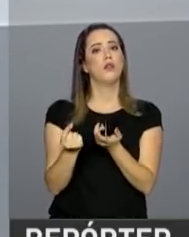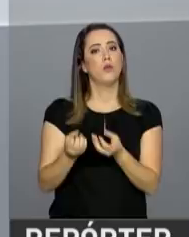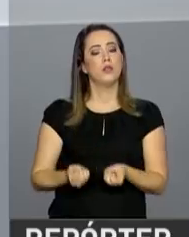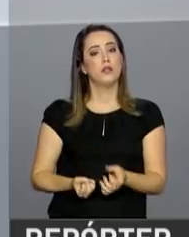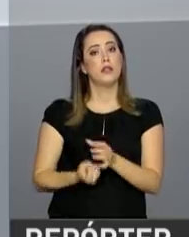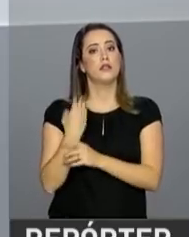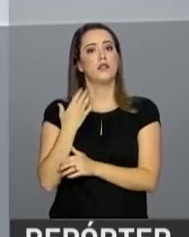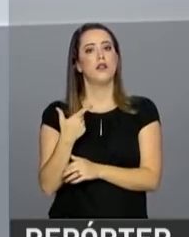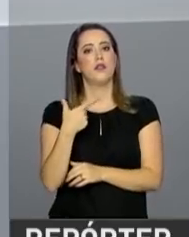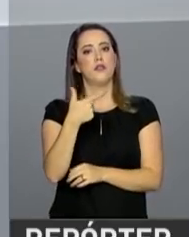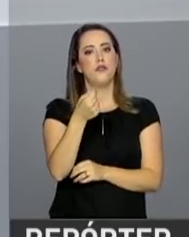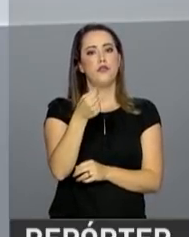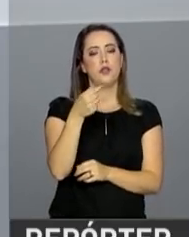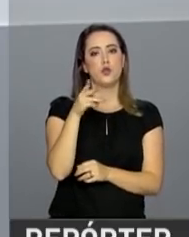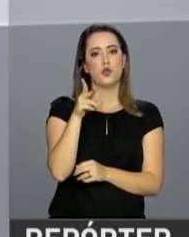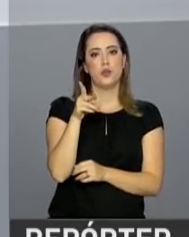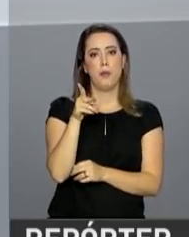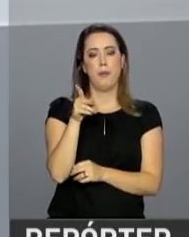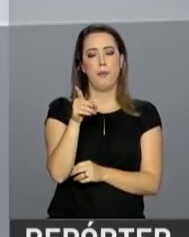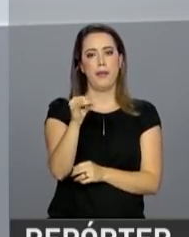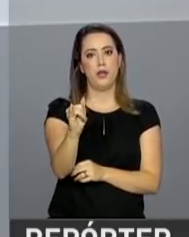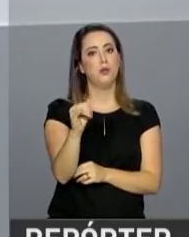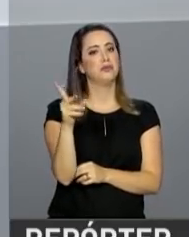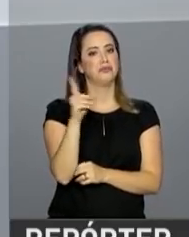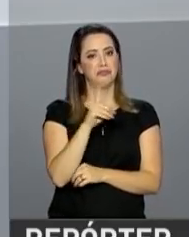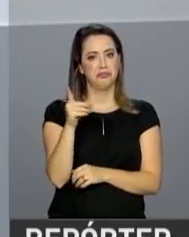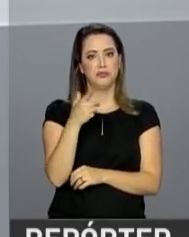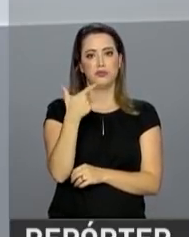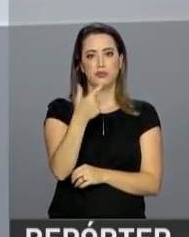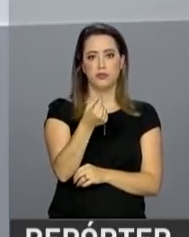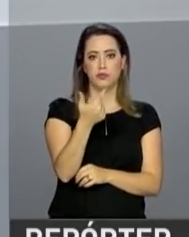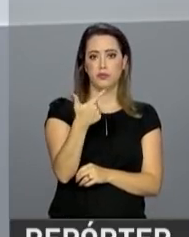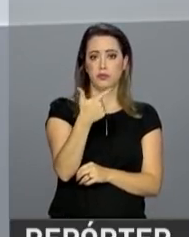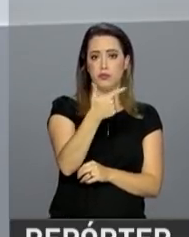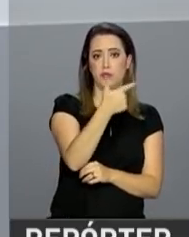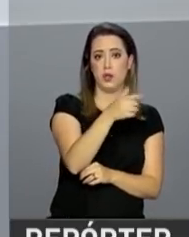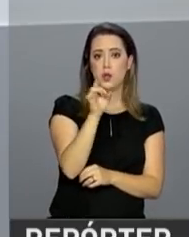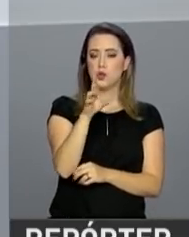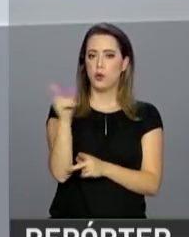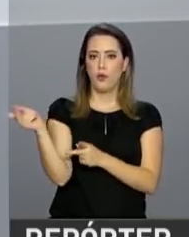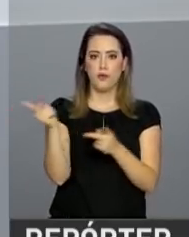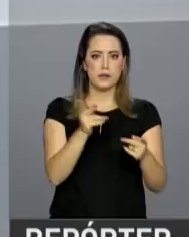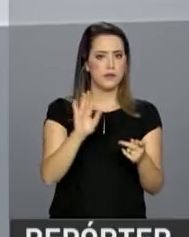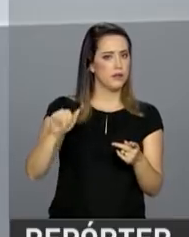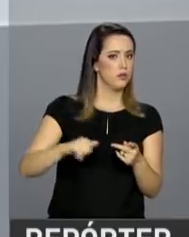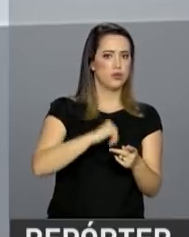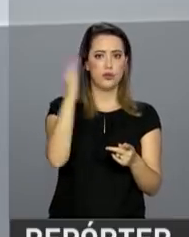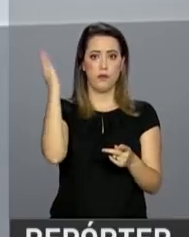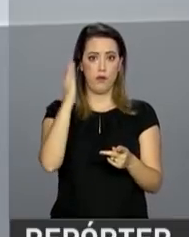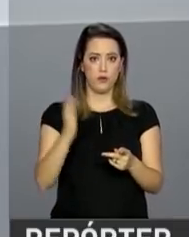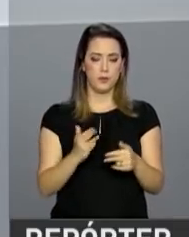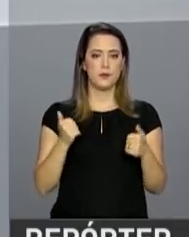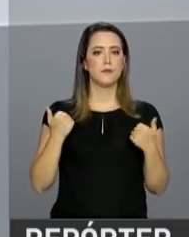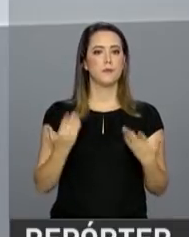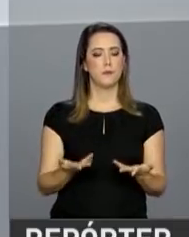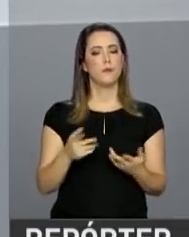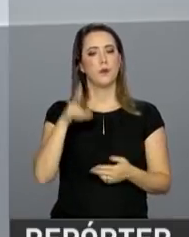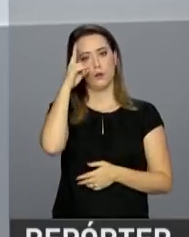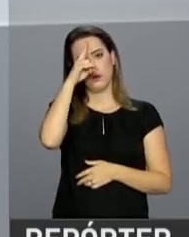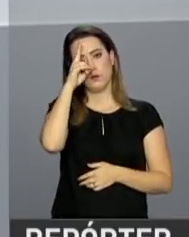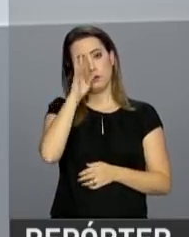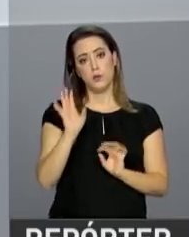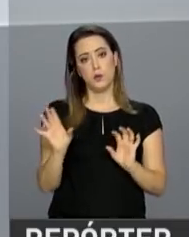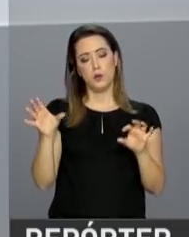uma receita de quase 20 bilhões de dólares em 2022 apenas com visitantes estrangeiros ele lembrou que grande